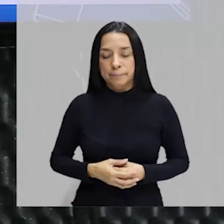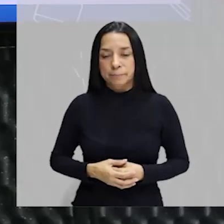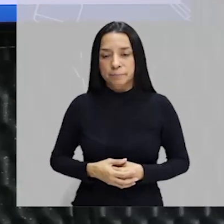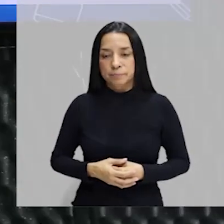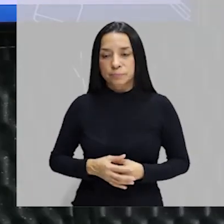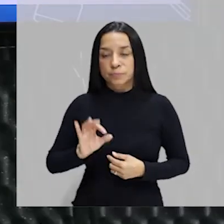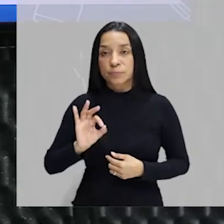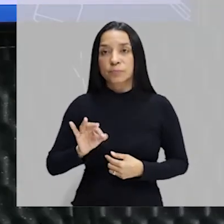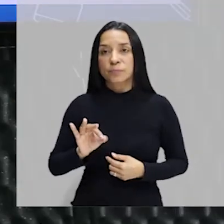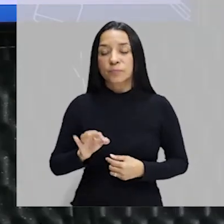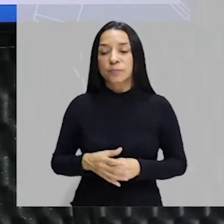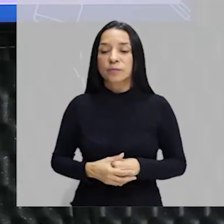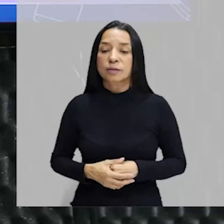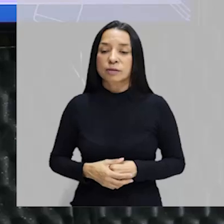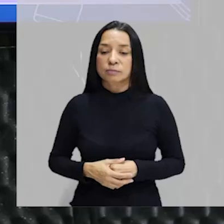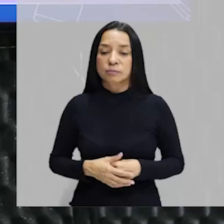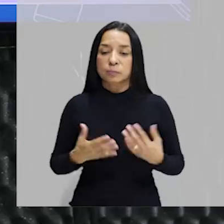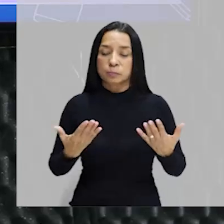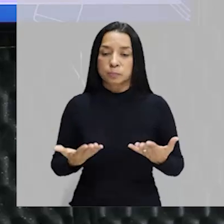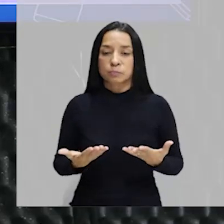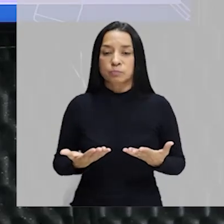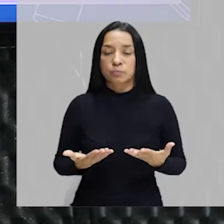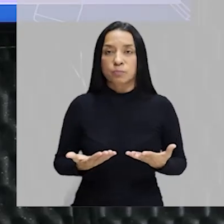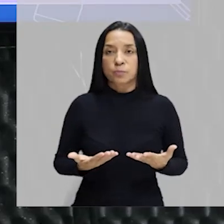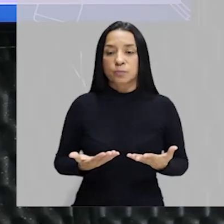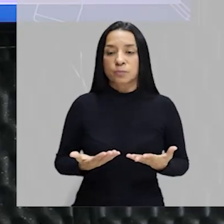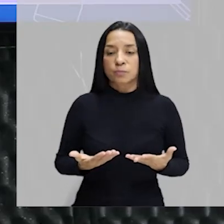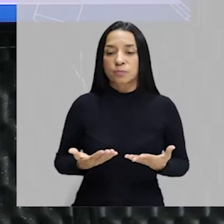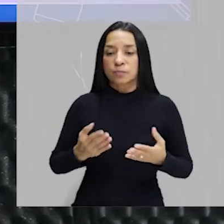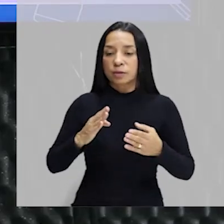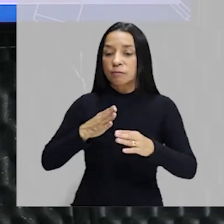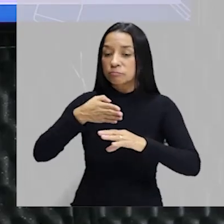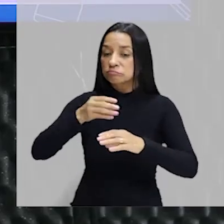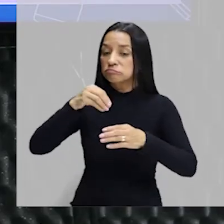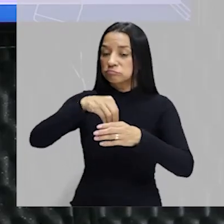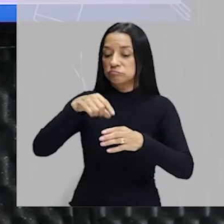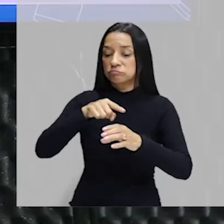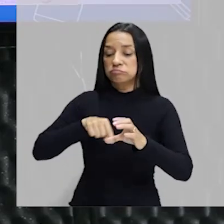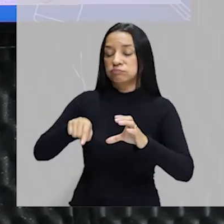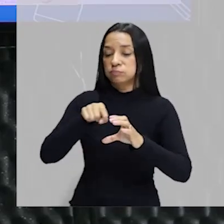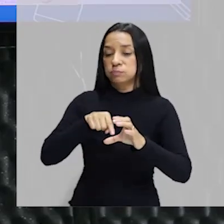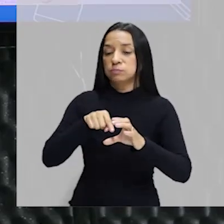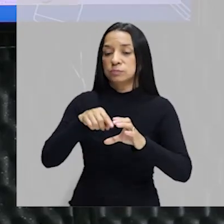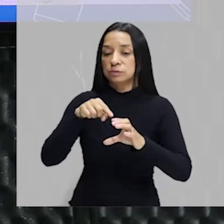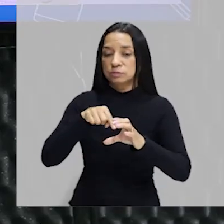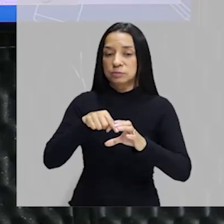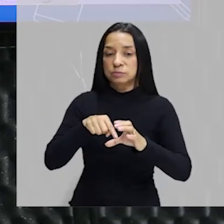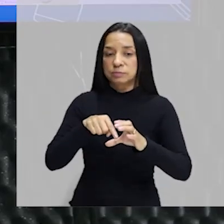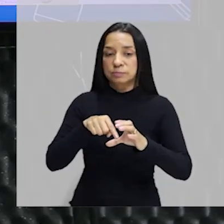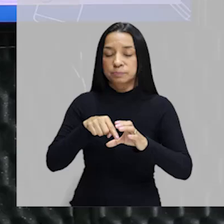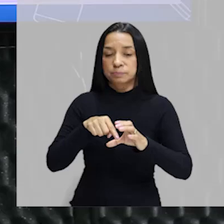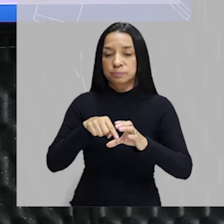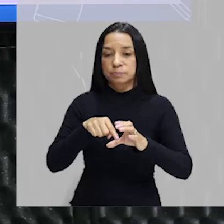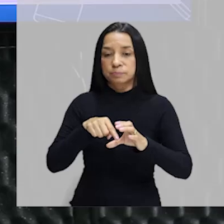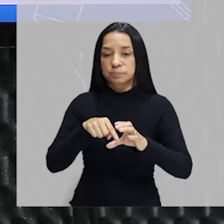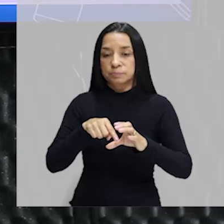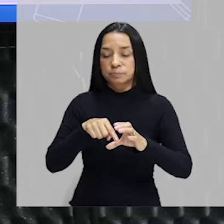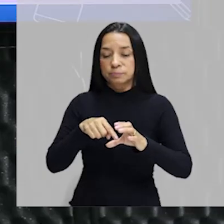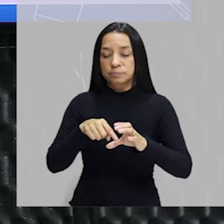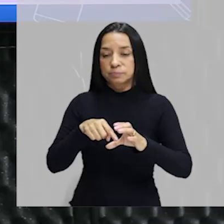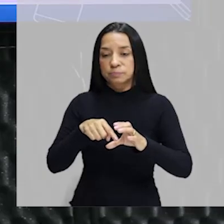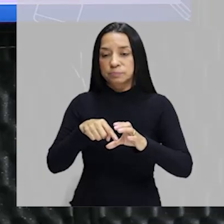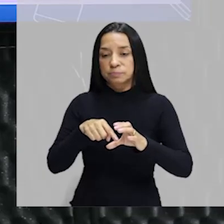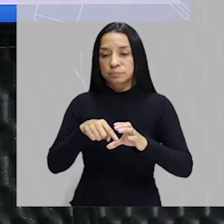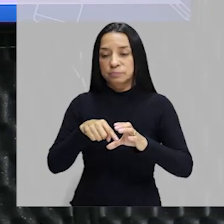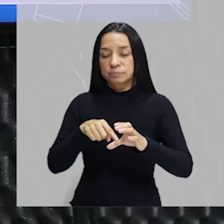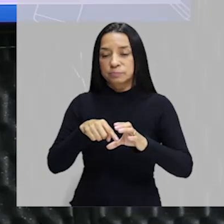certo? Esse acetil-coenzima A, ele vai entrar aqui na mitocôndria, como eu já falei para vocês. E lá,